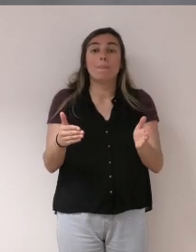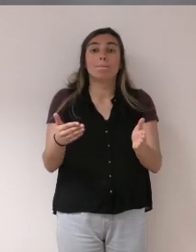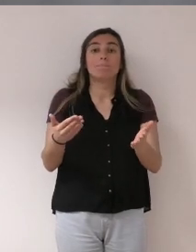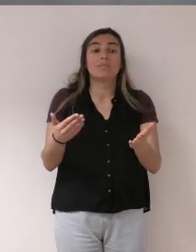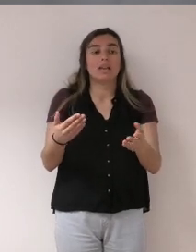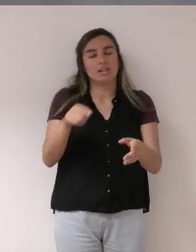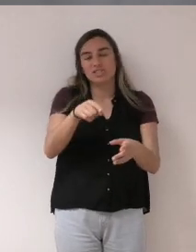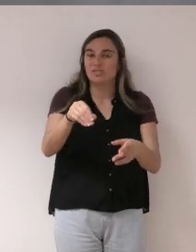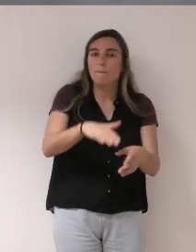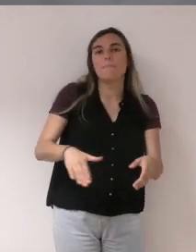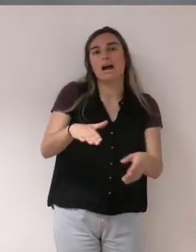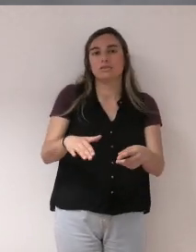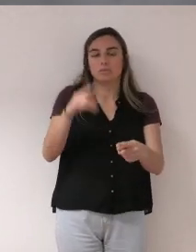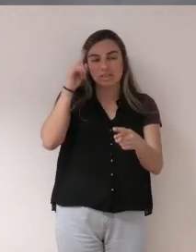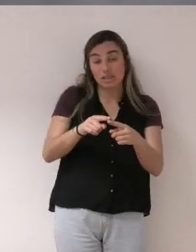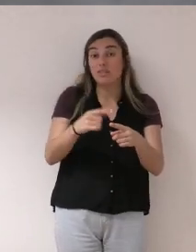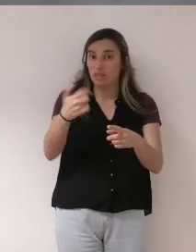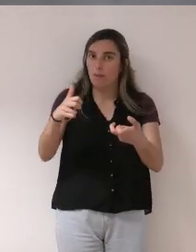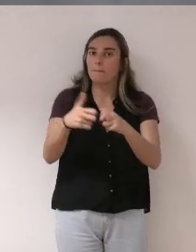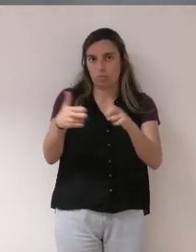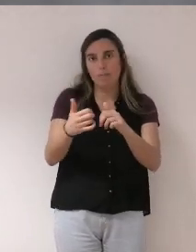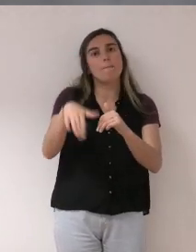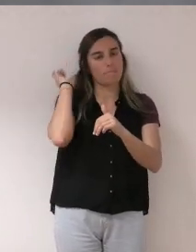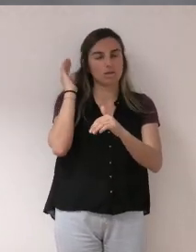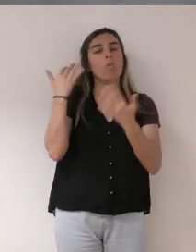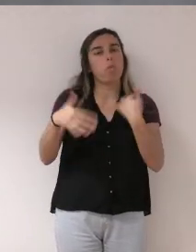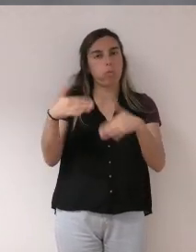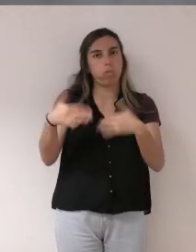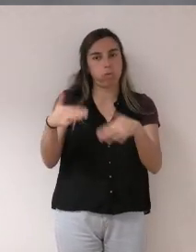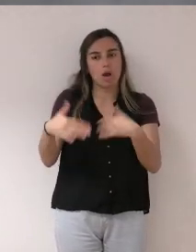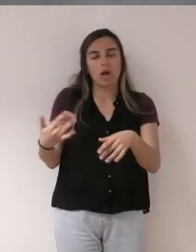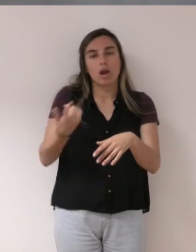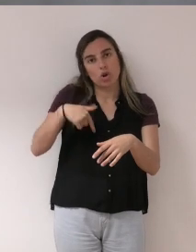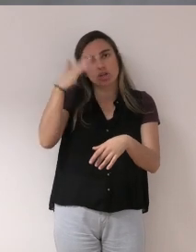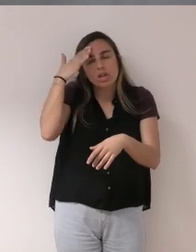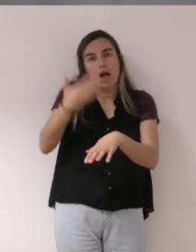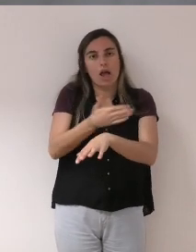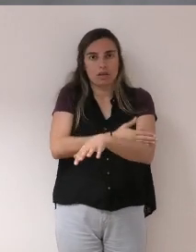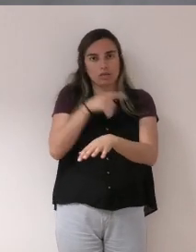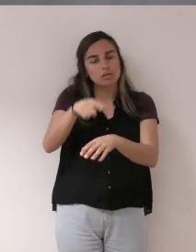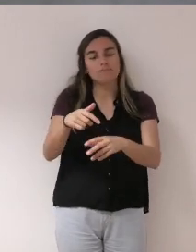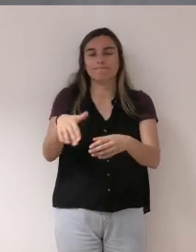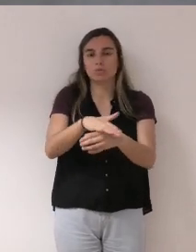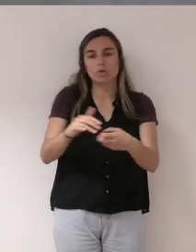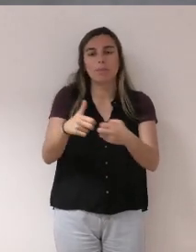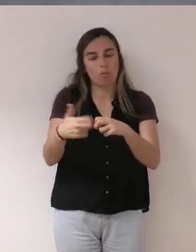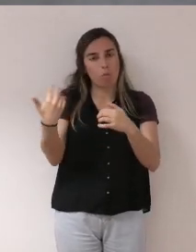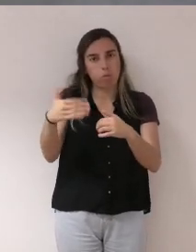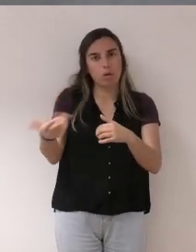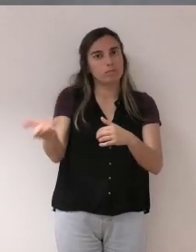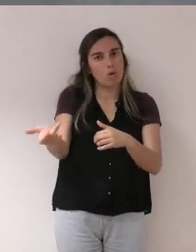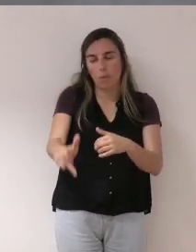de permissividade é mais problemático do que poderíamos pensar. É problemático no que